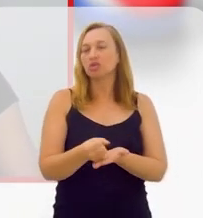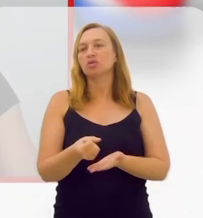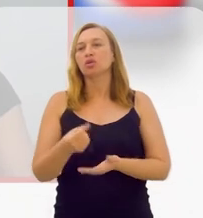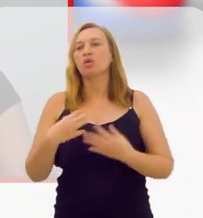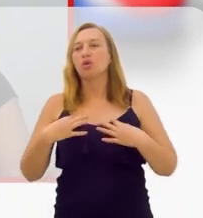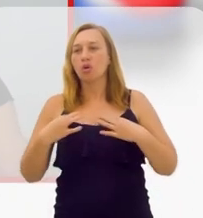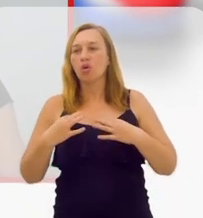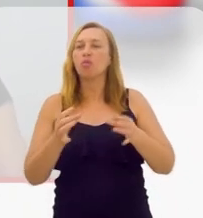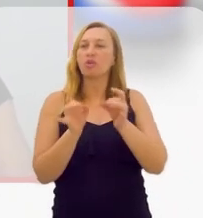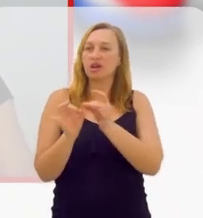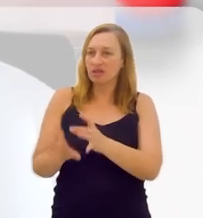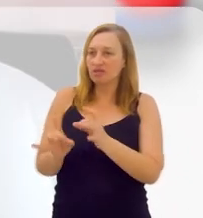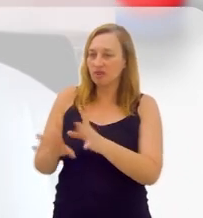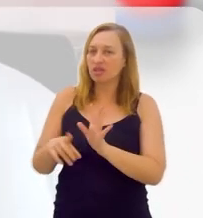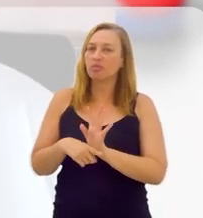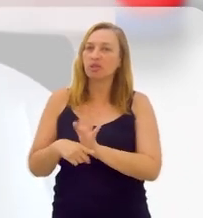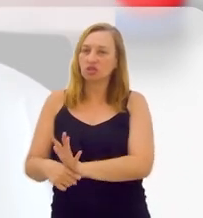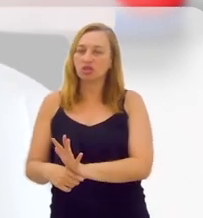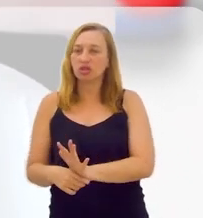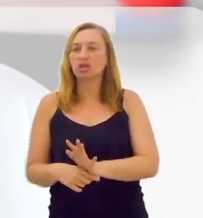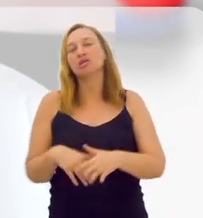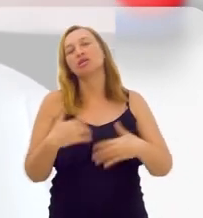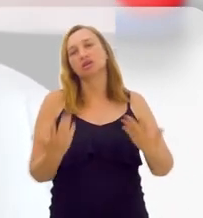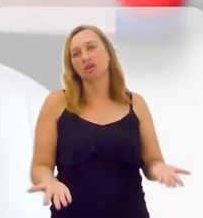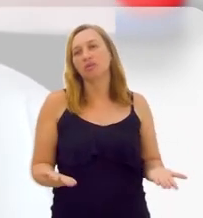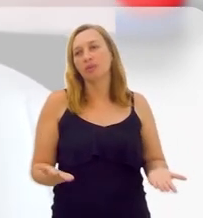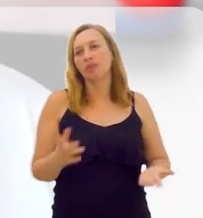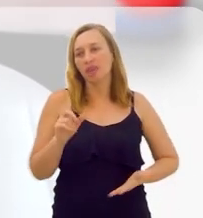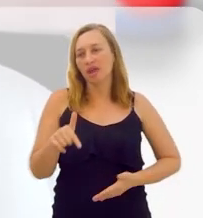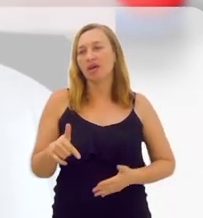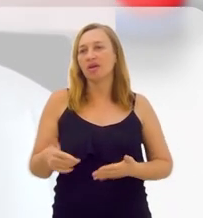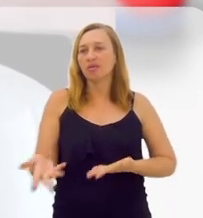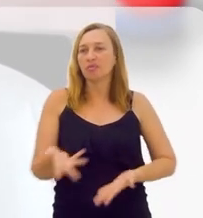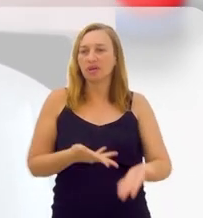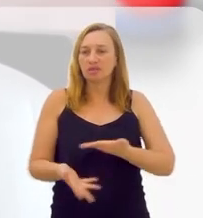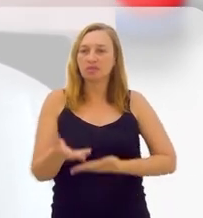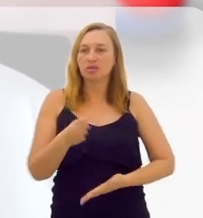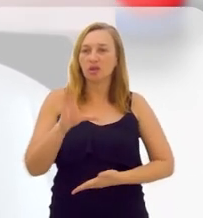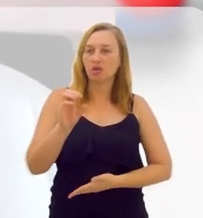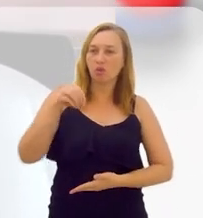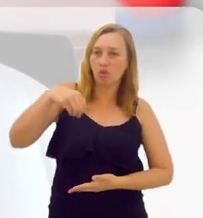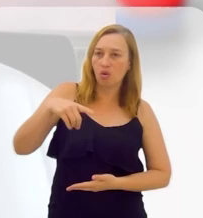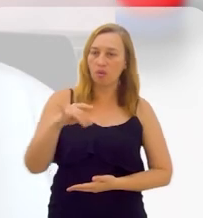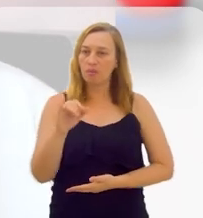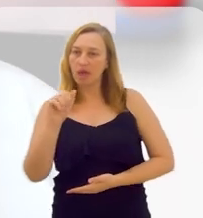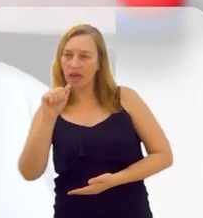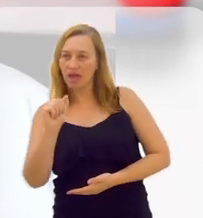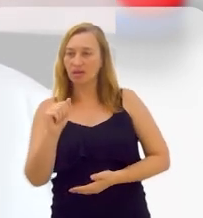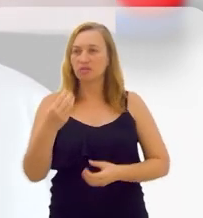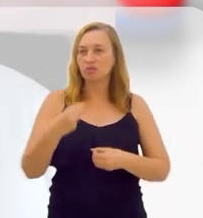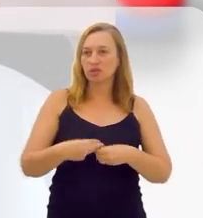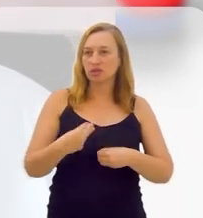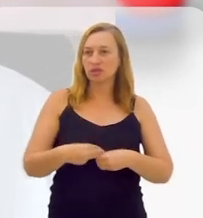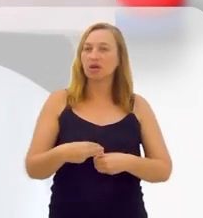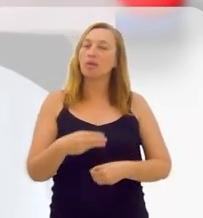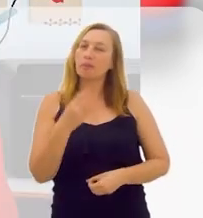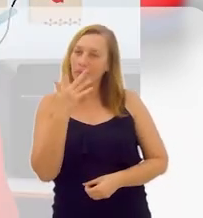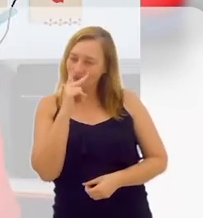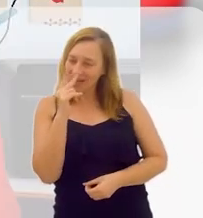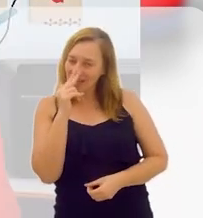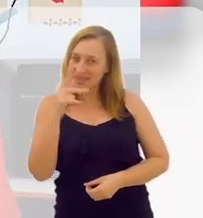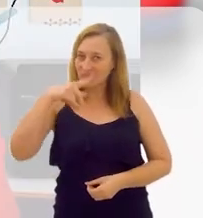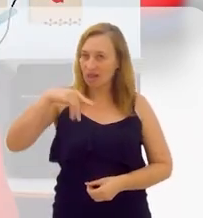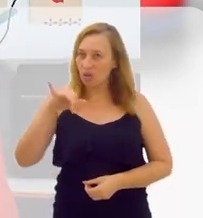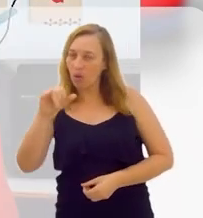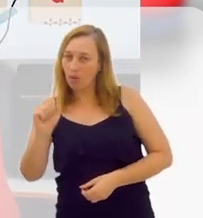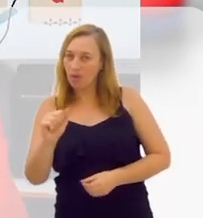roupas e faz venda para ajudar, entendeu? Então, assim, essa é a participação da colmeia no município. É, parece que a